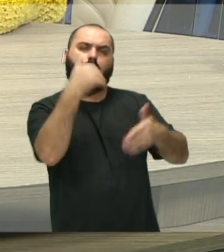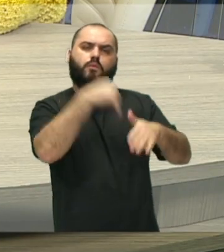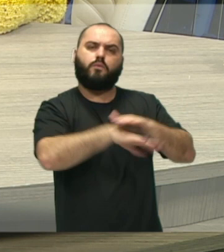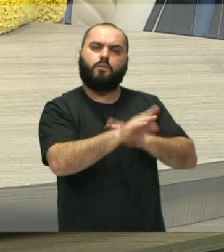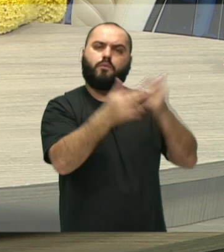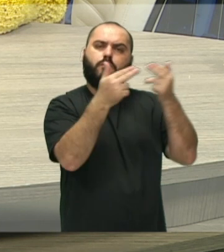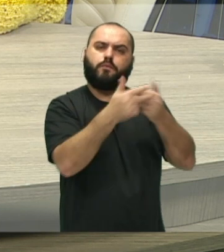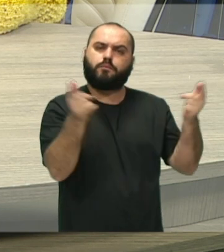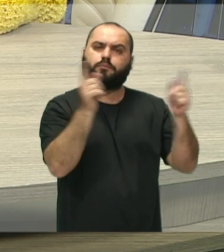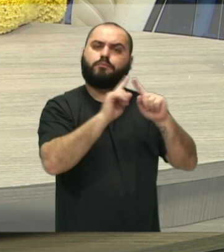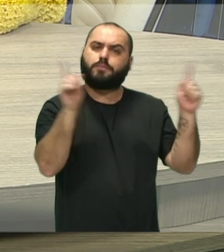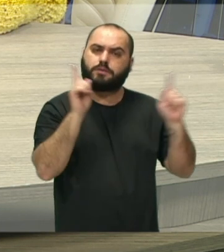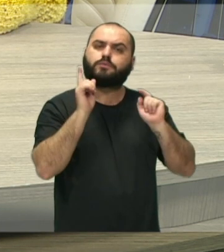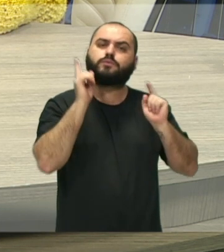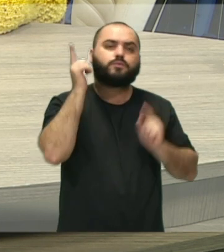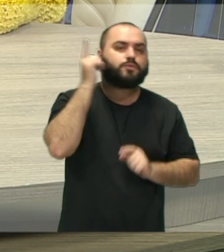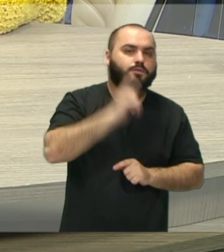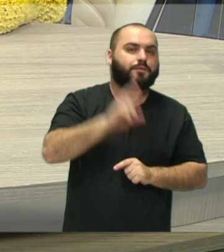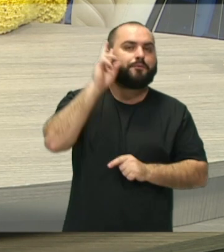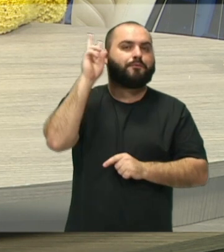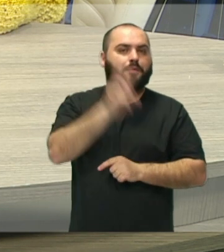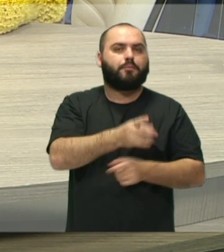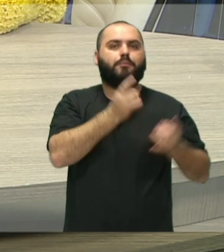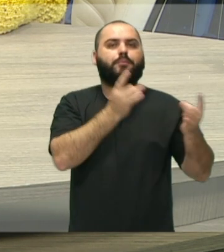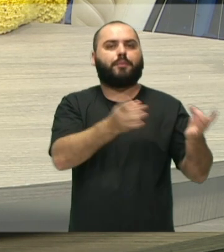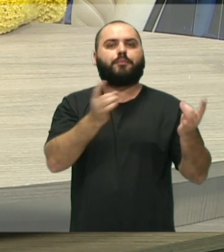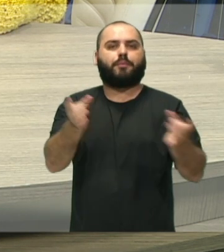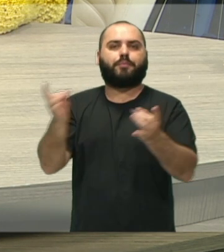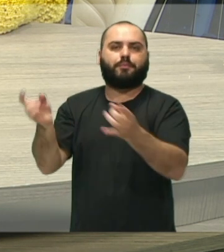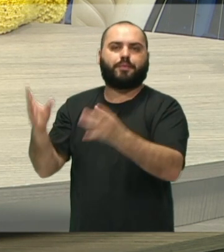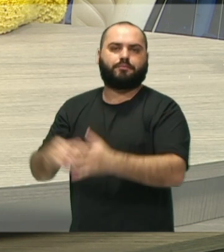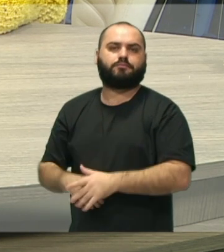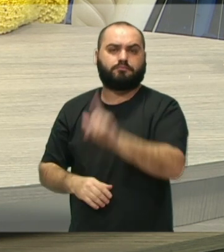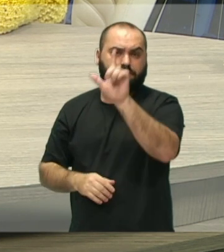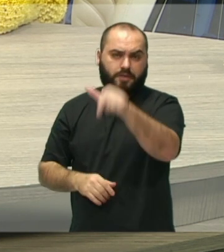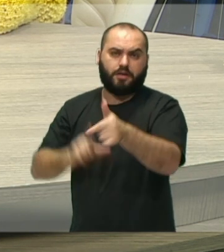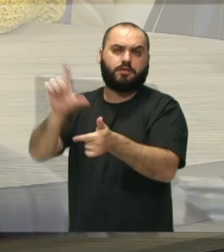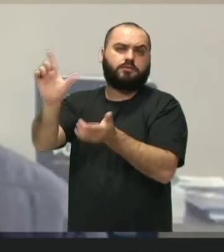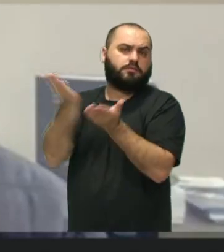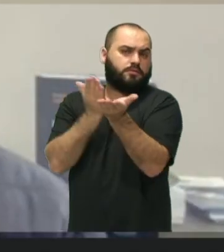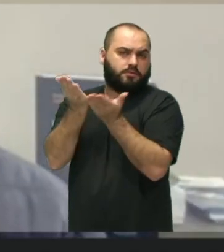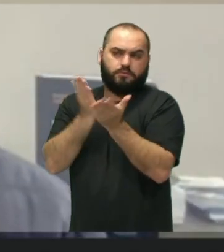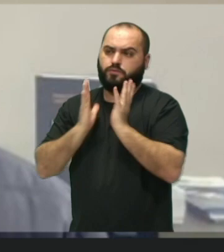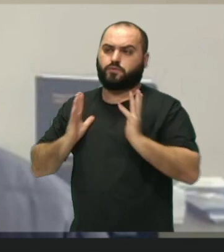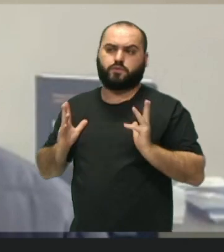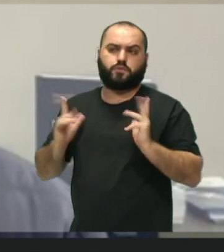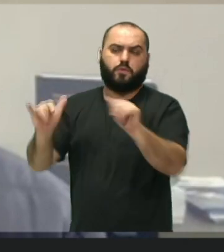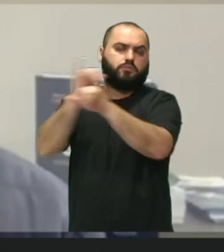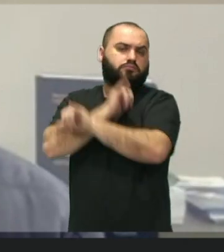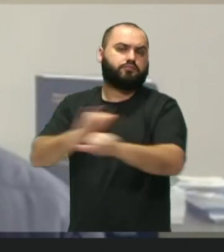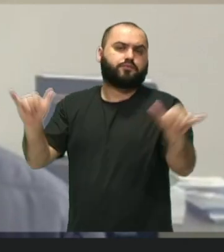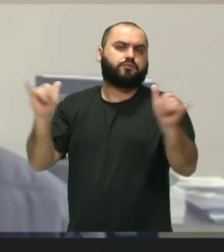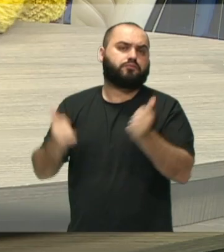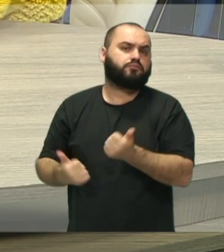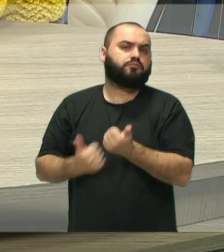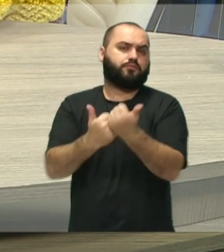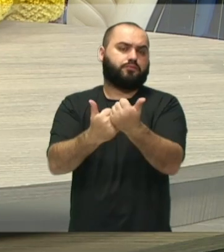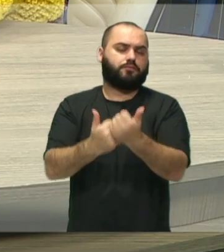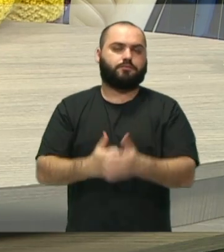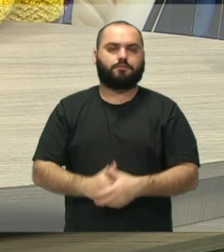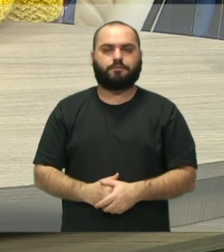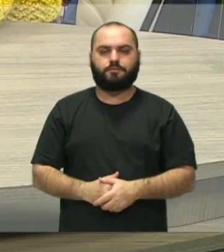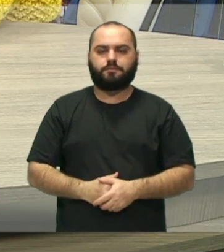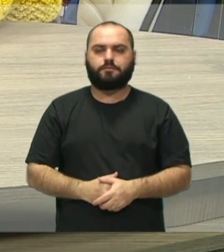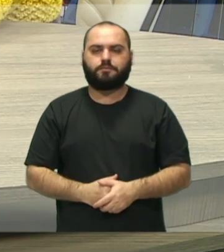e mesmo assim poder vender os seus produtos e serviços. Esse é o mercado de licitações e é para todos. Você disse aí que há